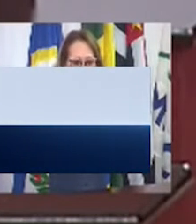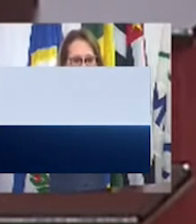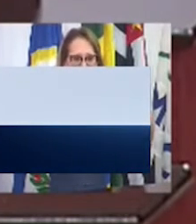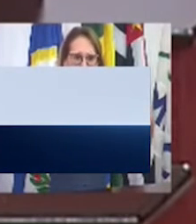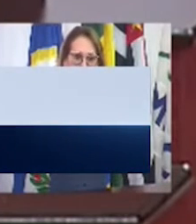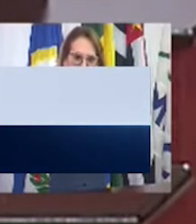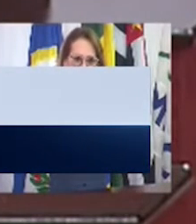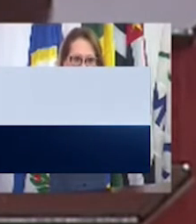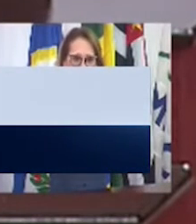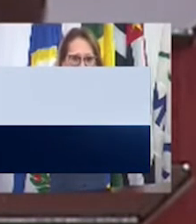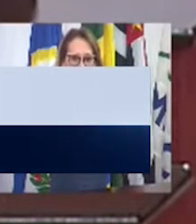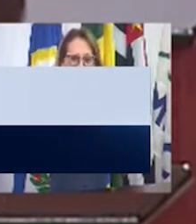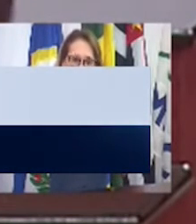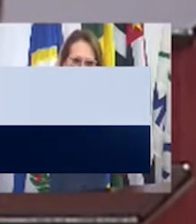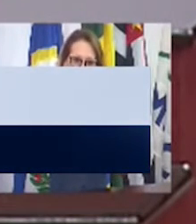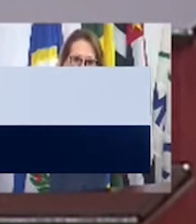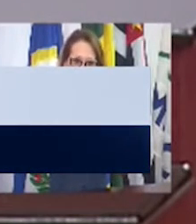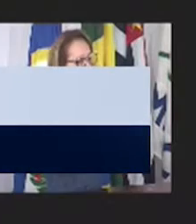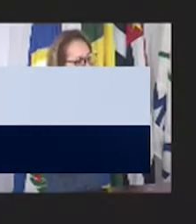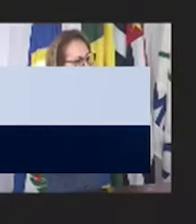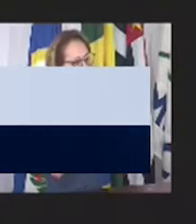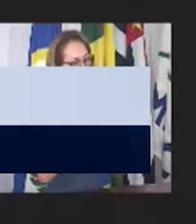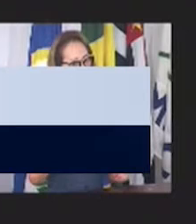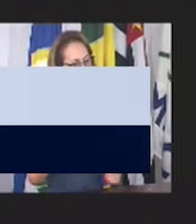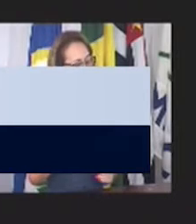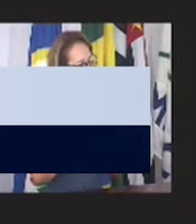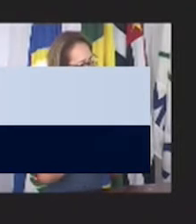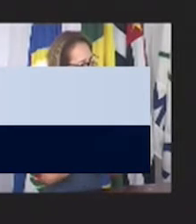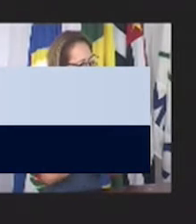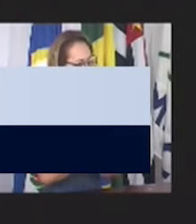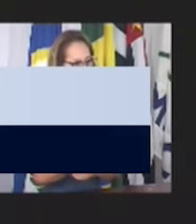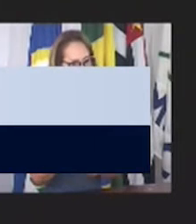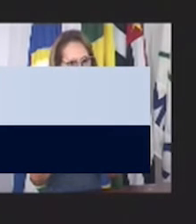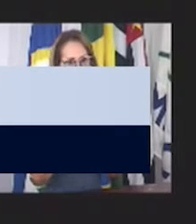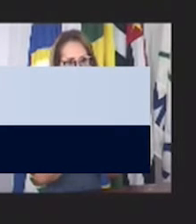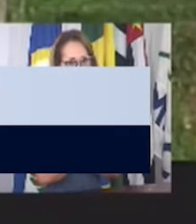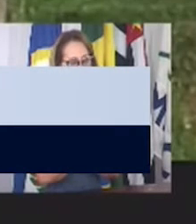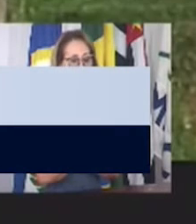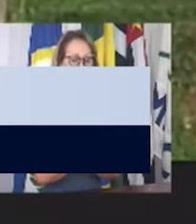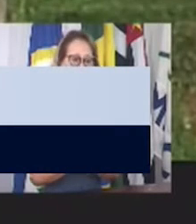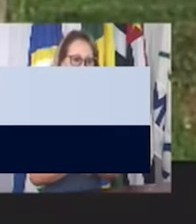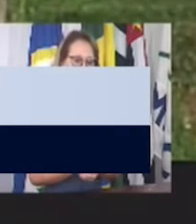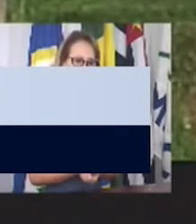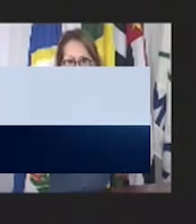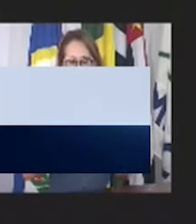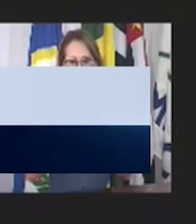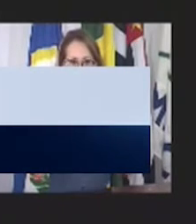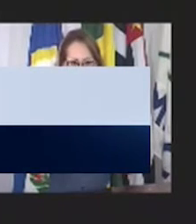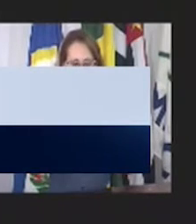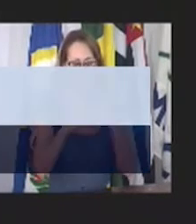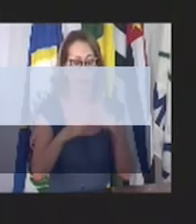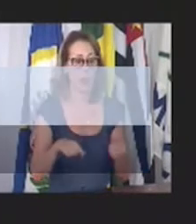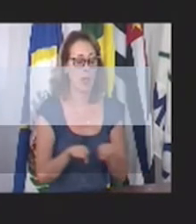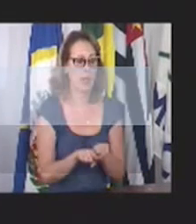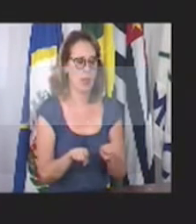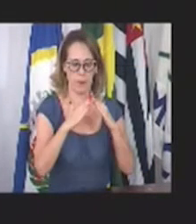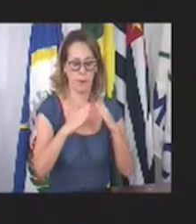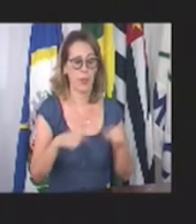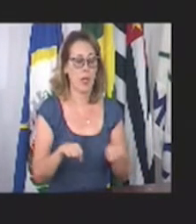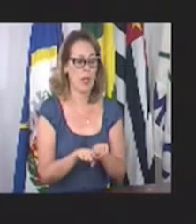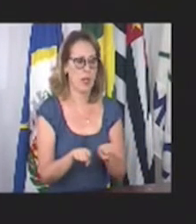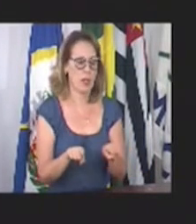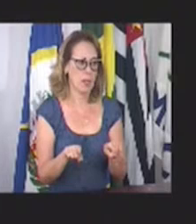O presidente da Câmara, Mehmed Meidão, solicitou algumas melhorias, como atendimento na área da saúde e reforma no cemitério